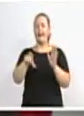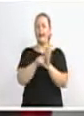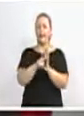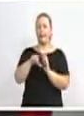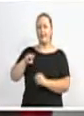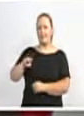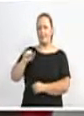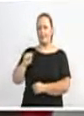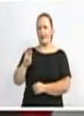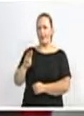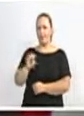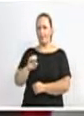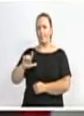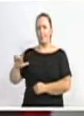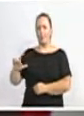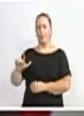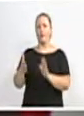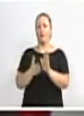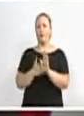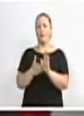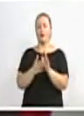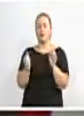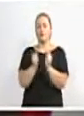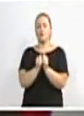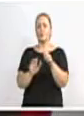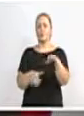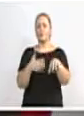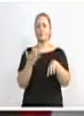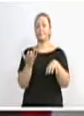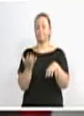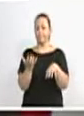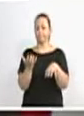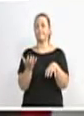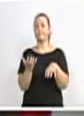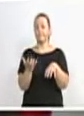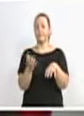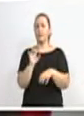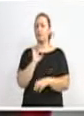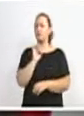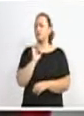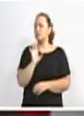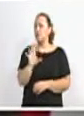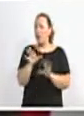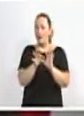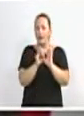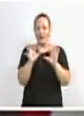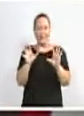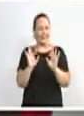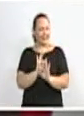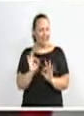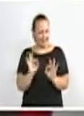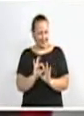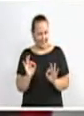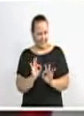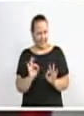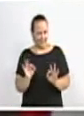projeto da terceirização, na pauta do Congresso Nacional. Só não foi liberado geral ainda, senhores,